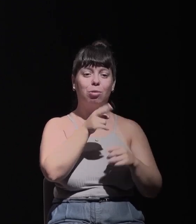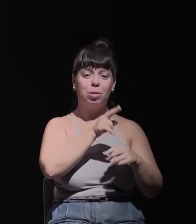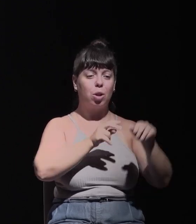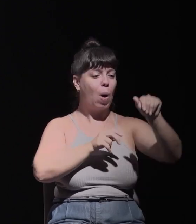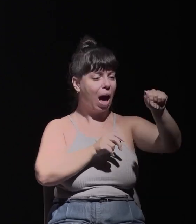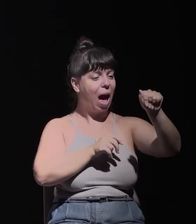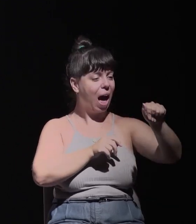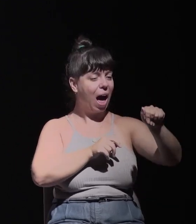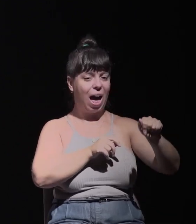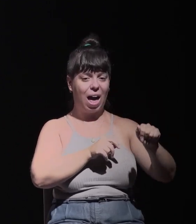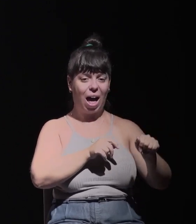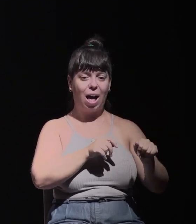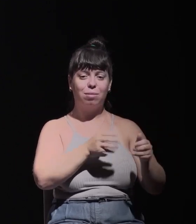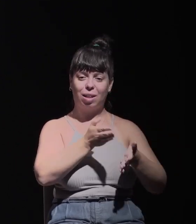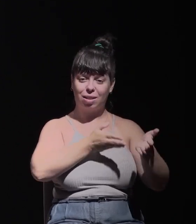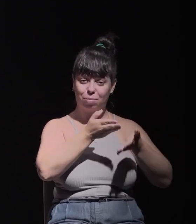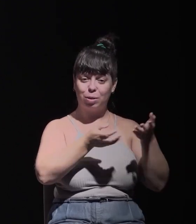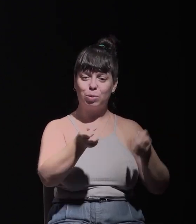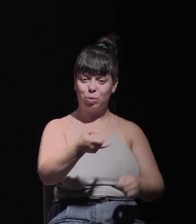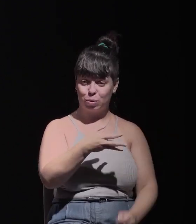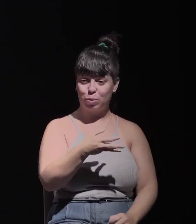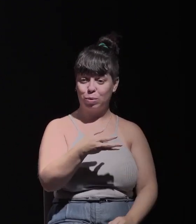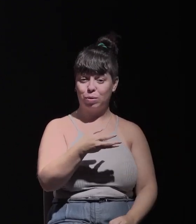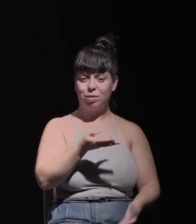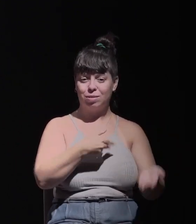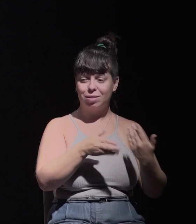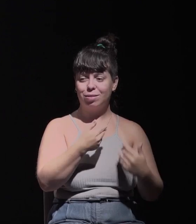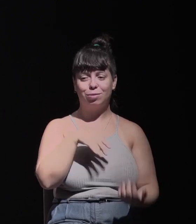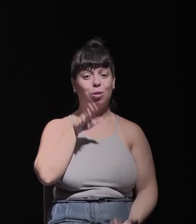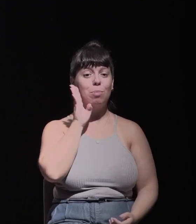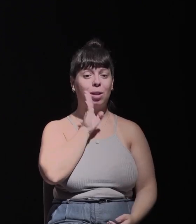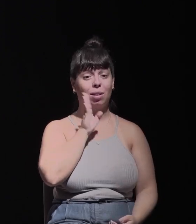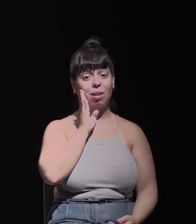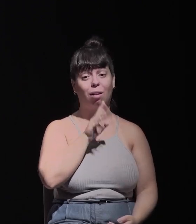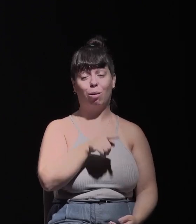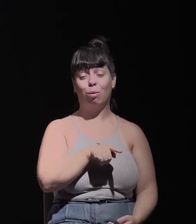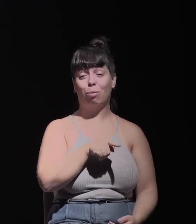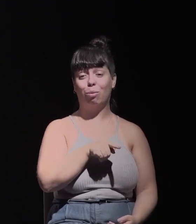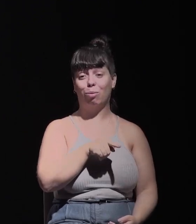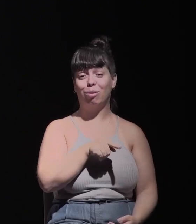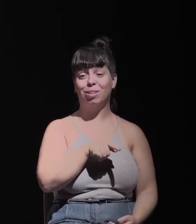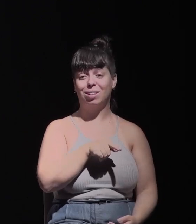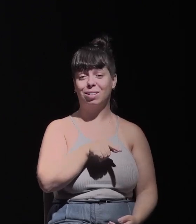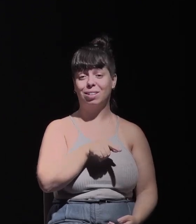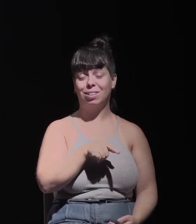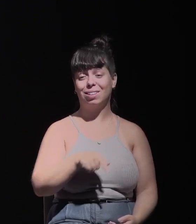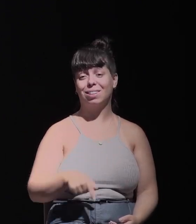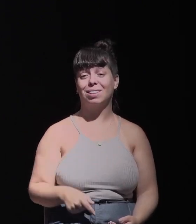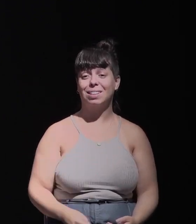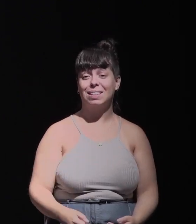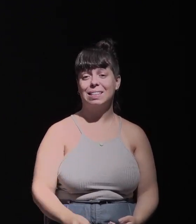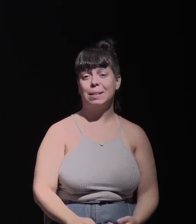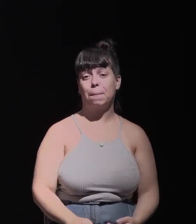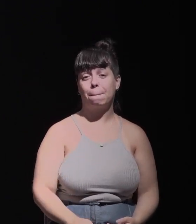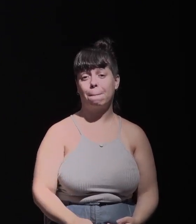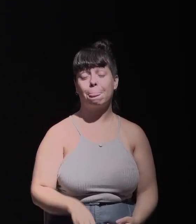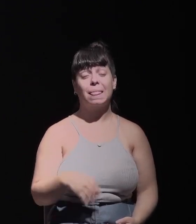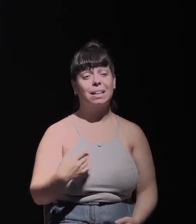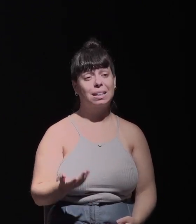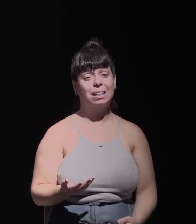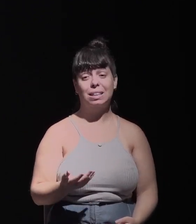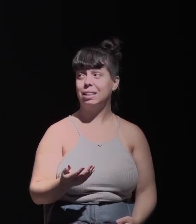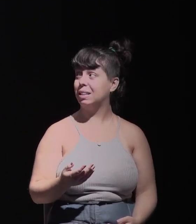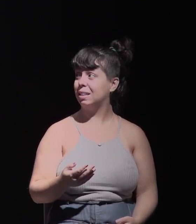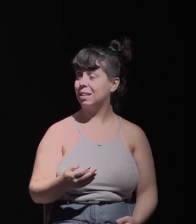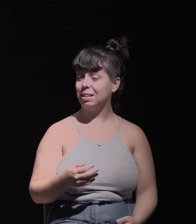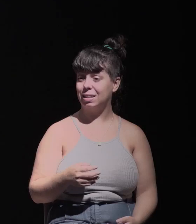com os tratamentos novos. A gente se curtiu ali, foi bem gostoso. E acho que isso